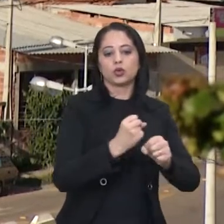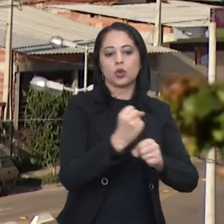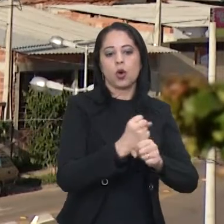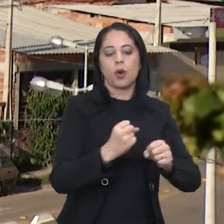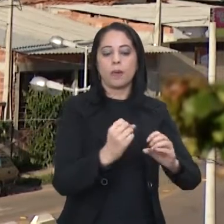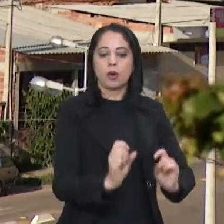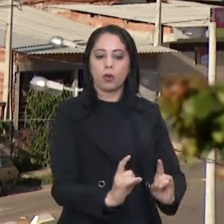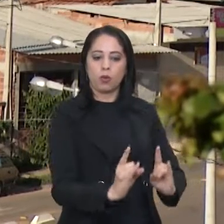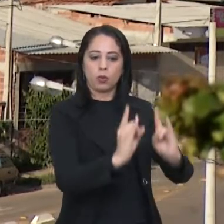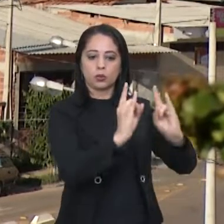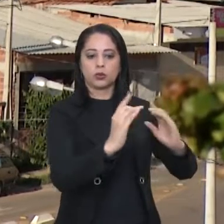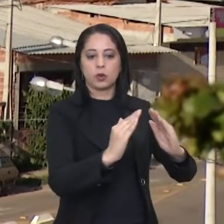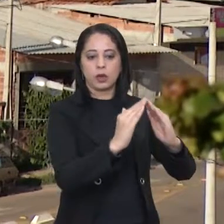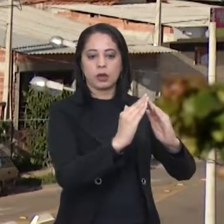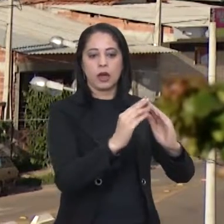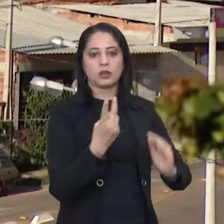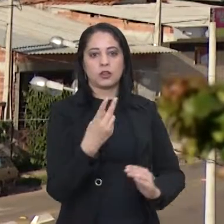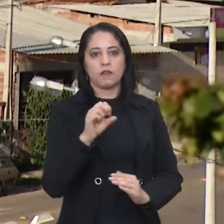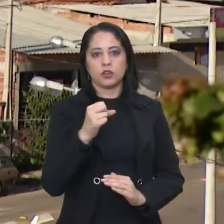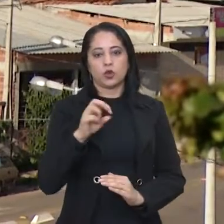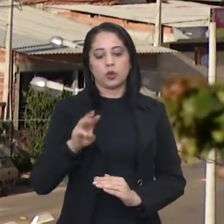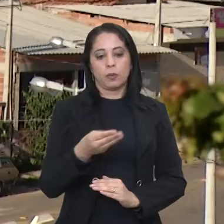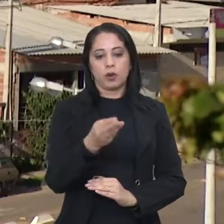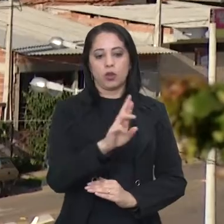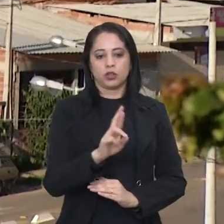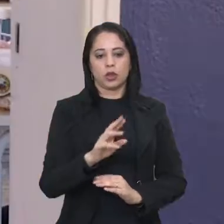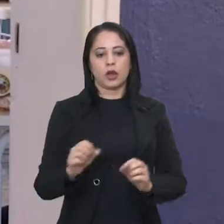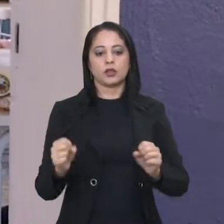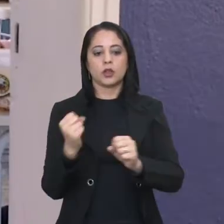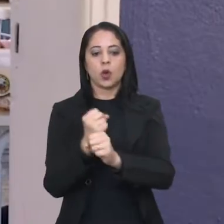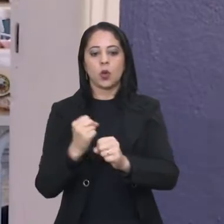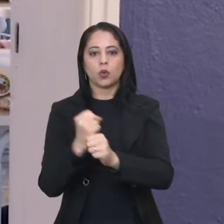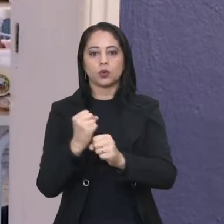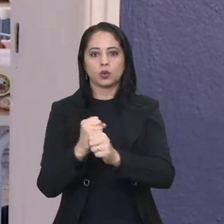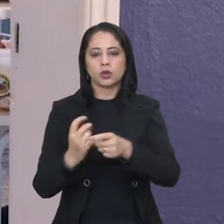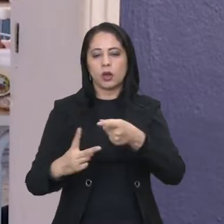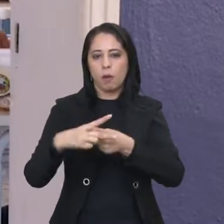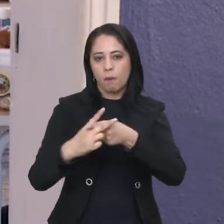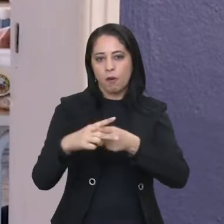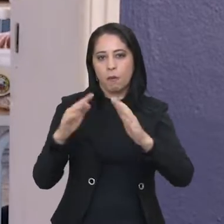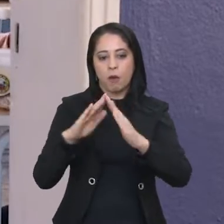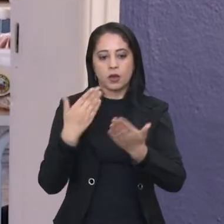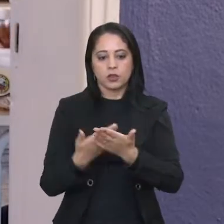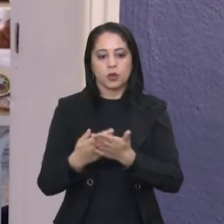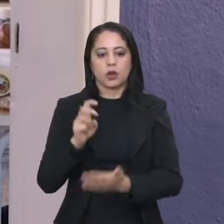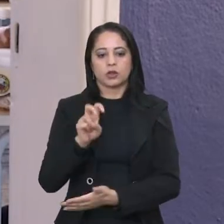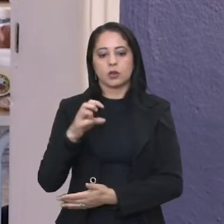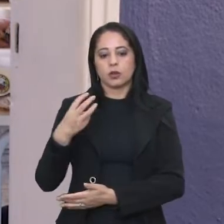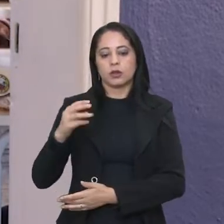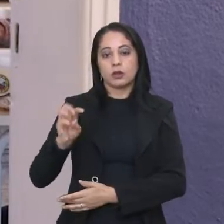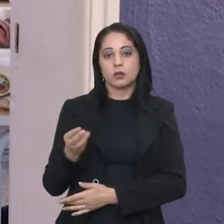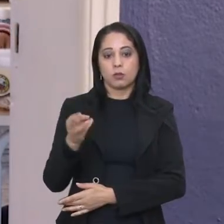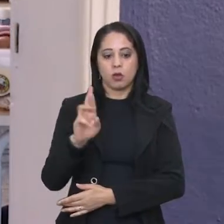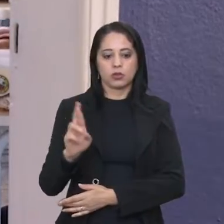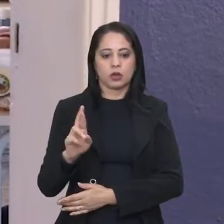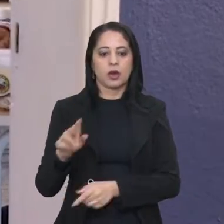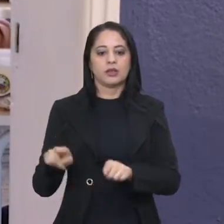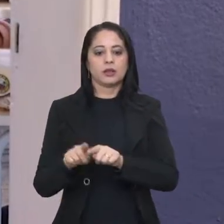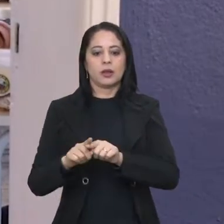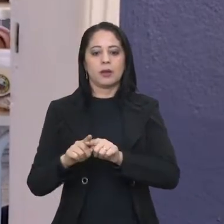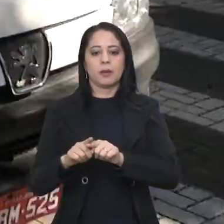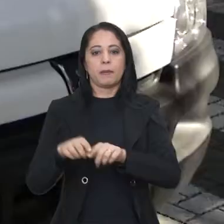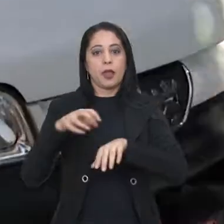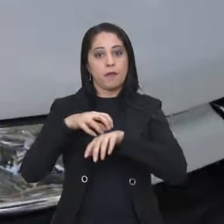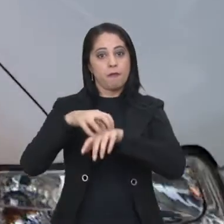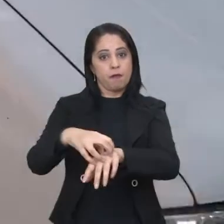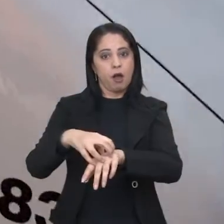obras e serviços habitacionais, 28 milhões, construção e reforma de escolas, 53